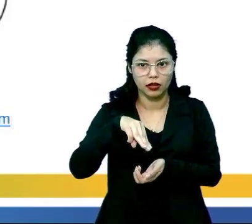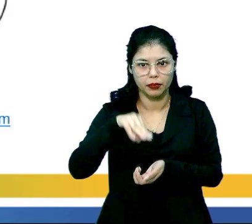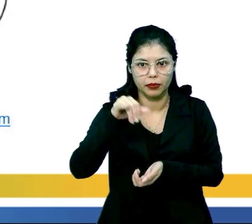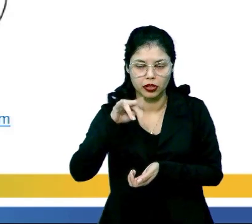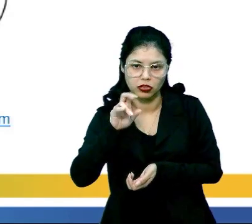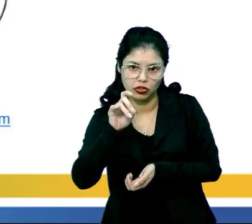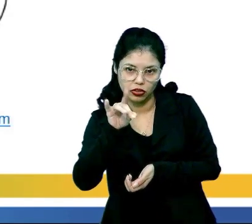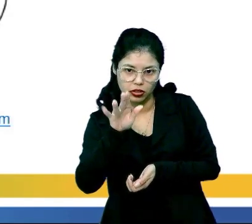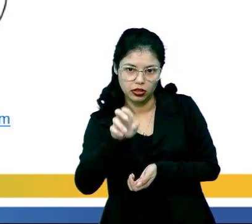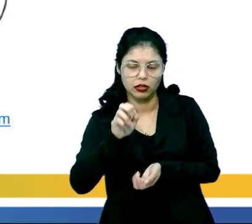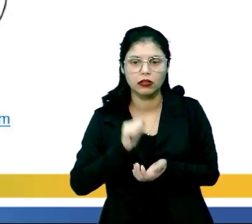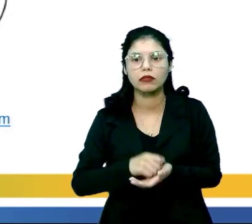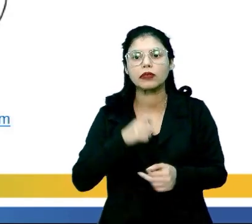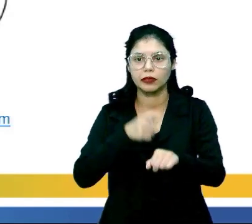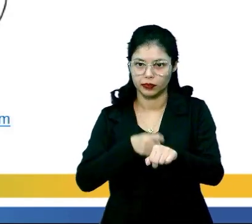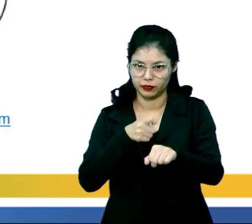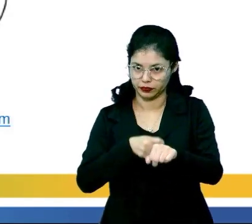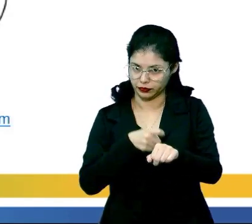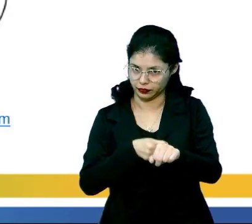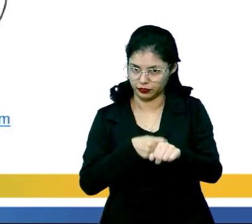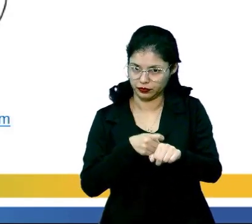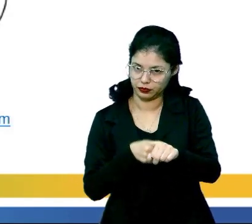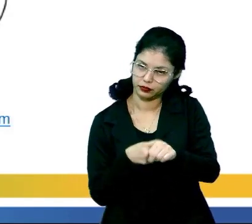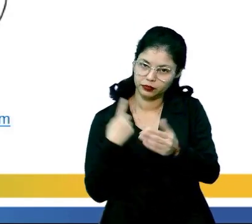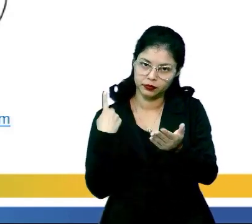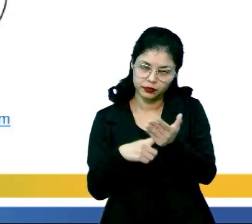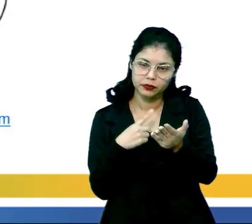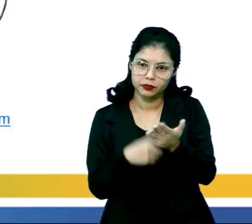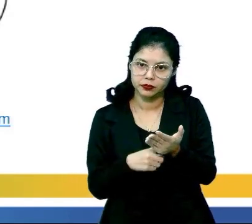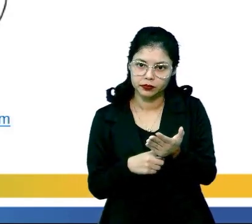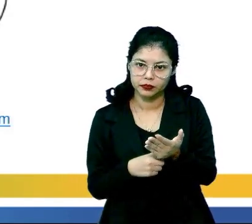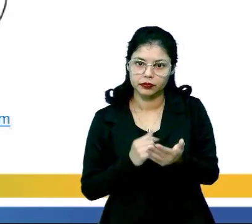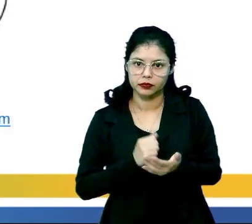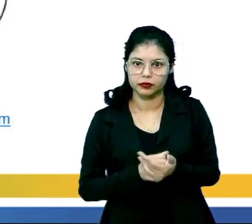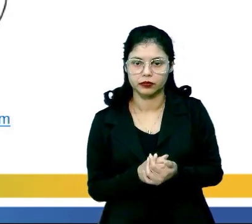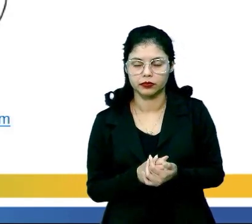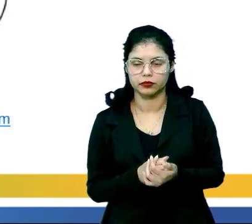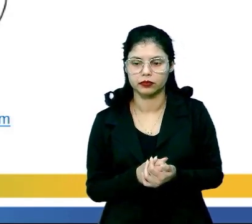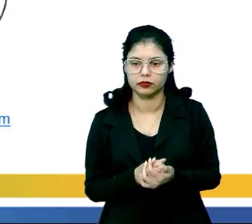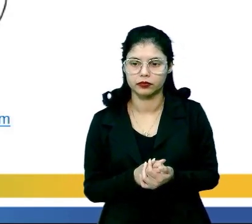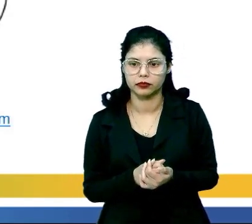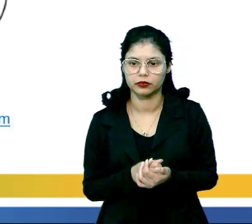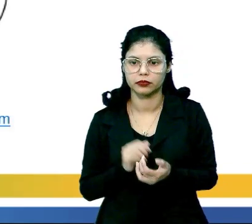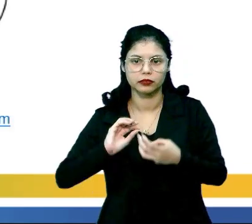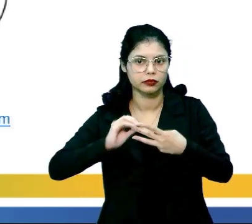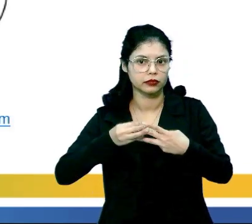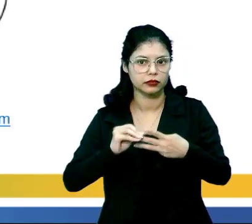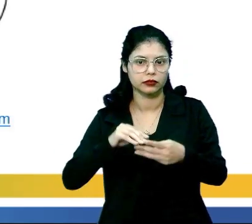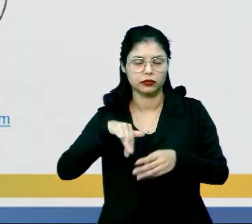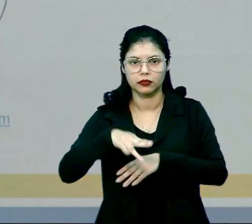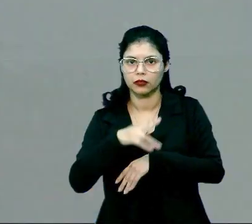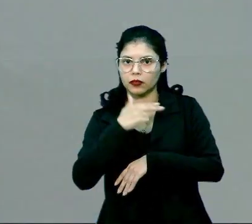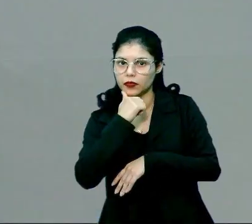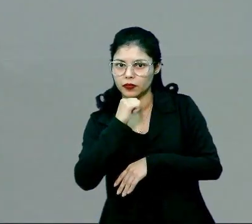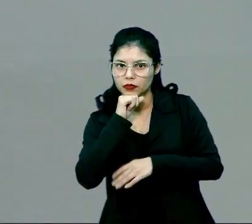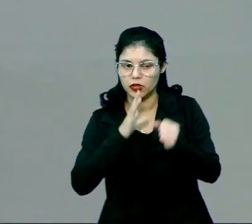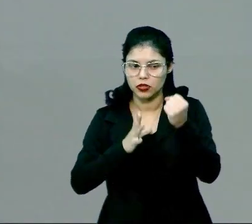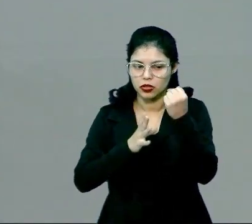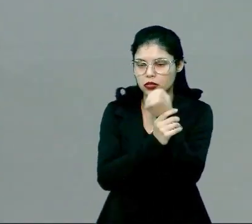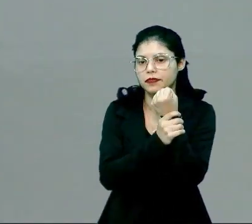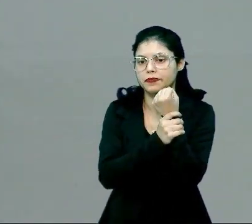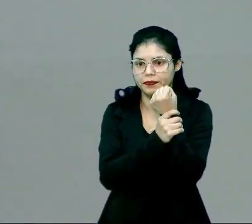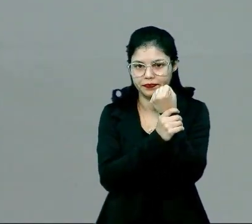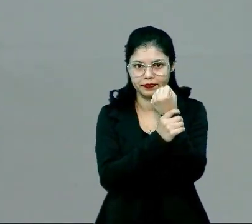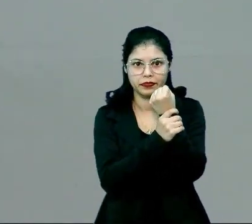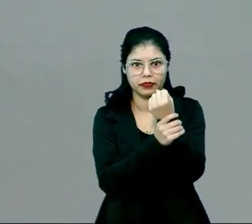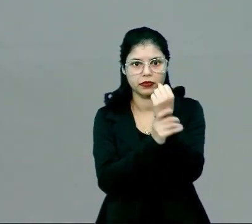né? Tem a dura mater, que é considerada aí uma parte mãe, né, que